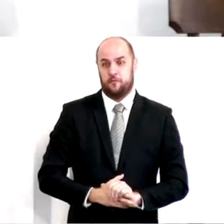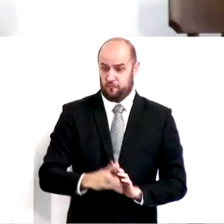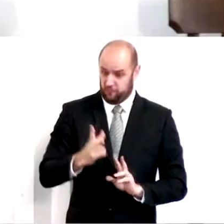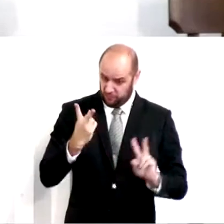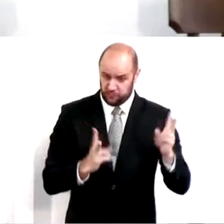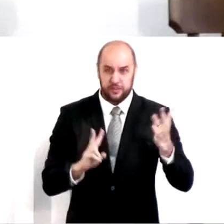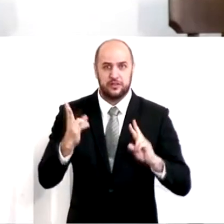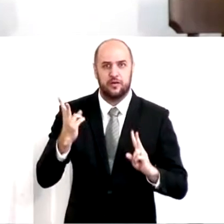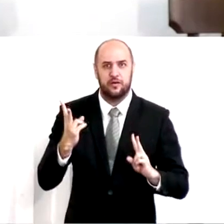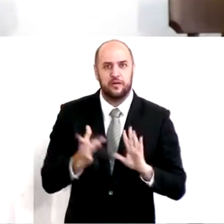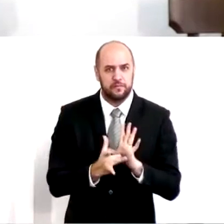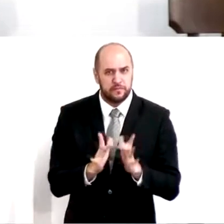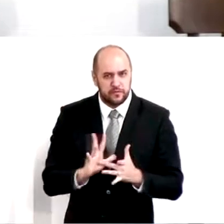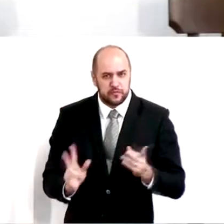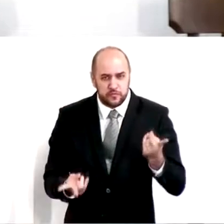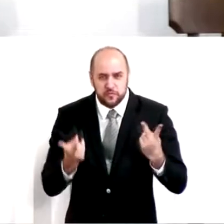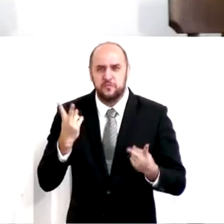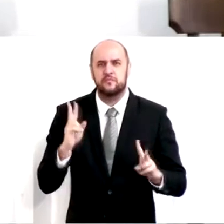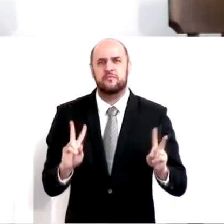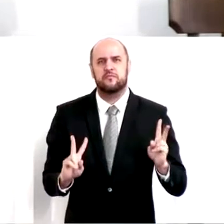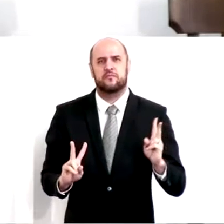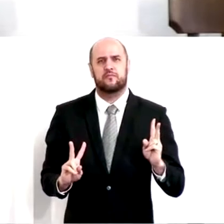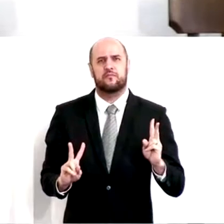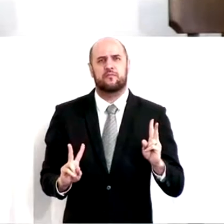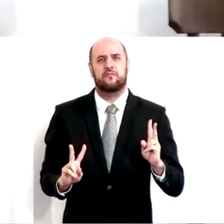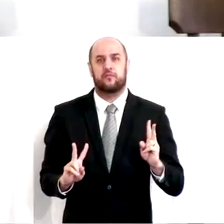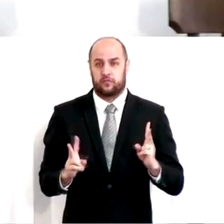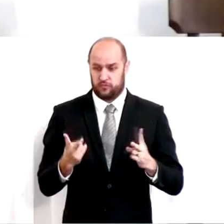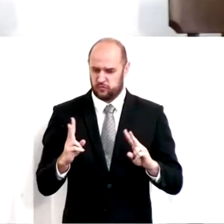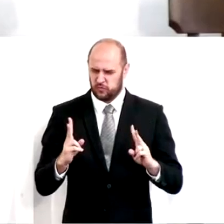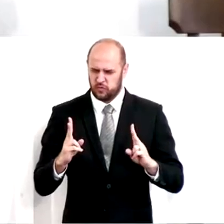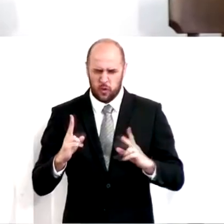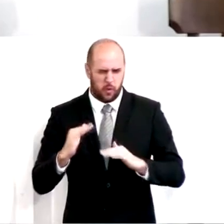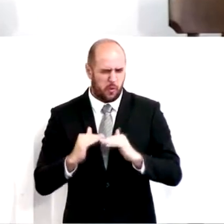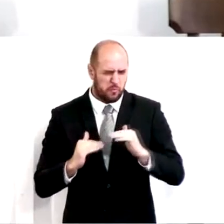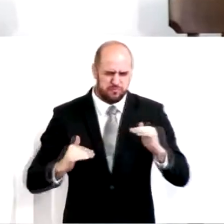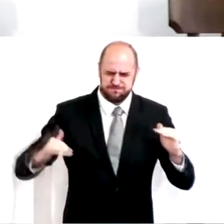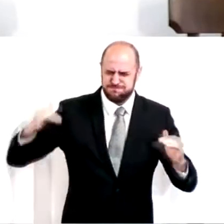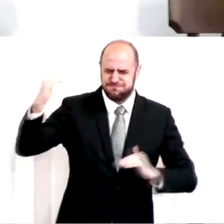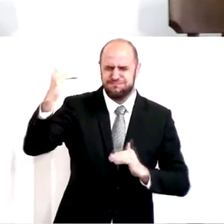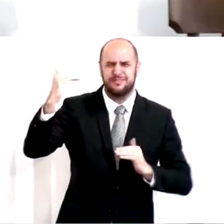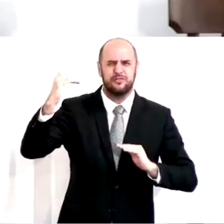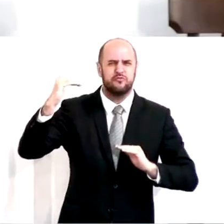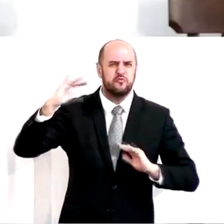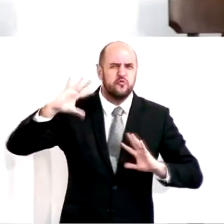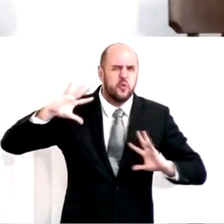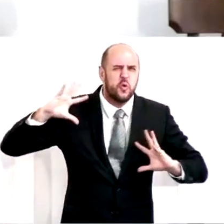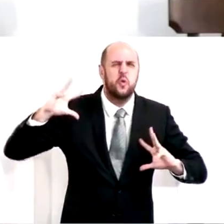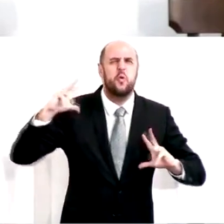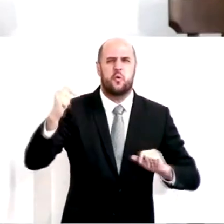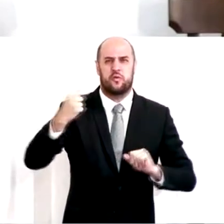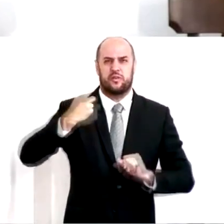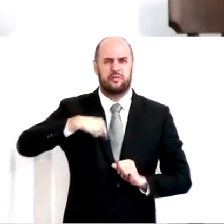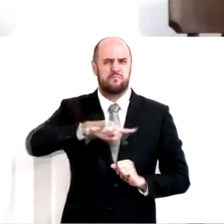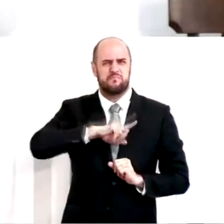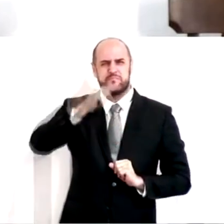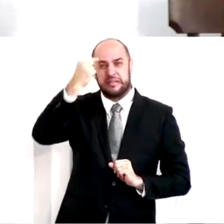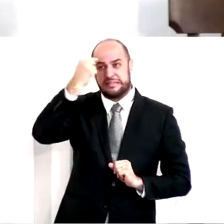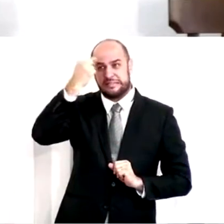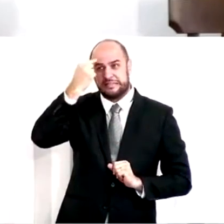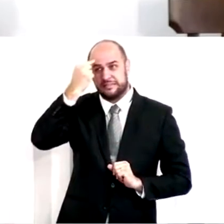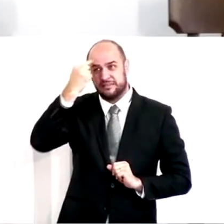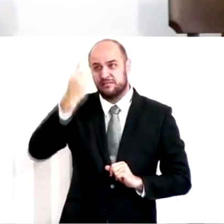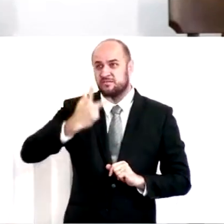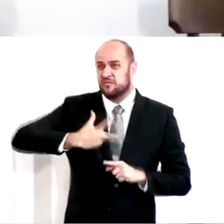que, apesar de ser a maior de todas as vitórias que nós temos noção,